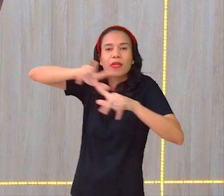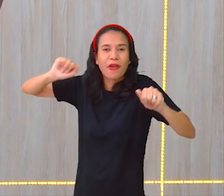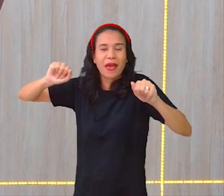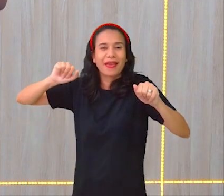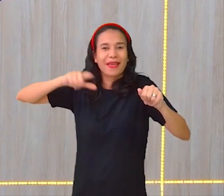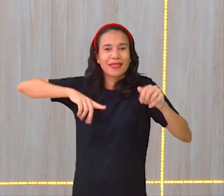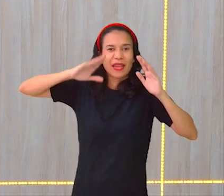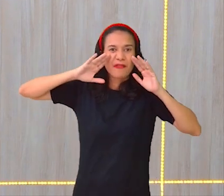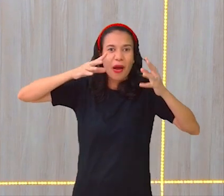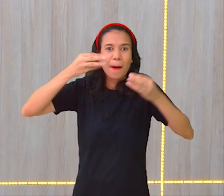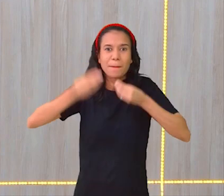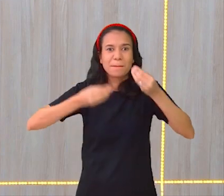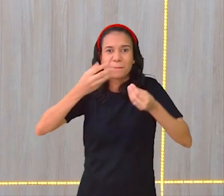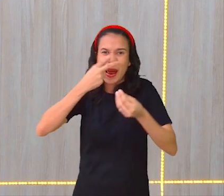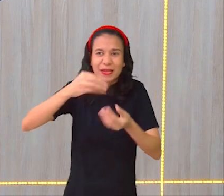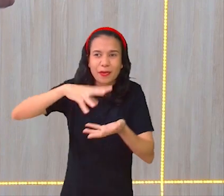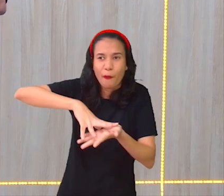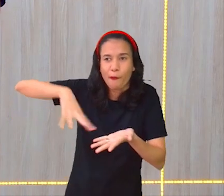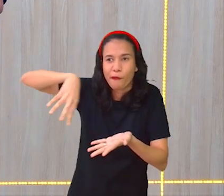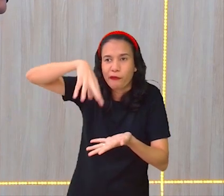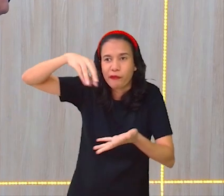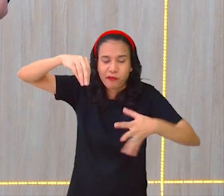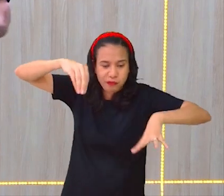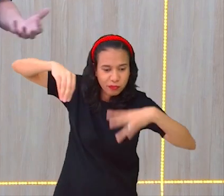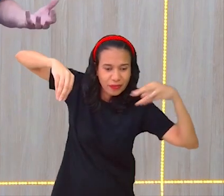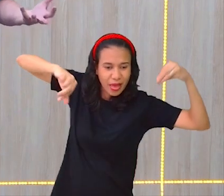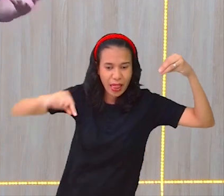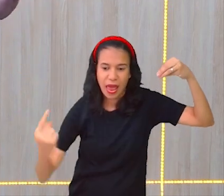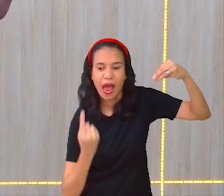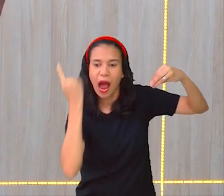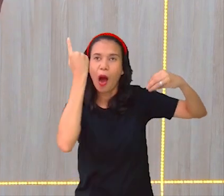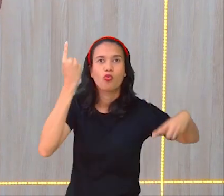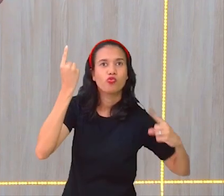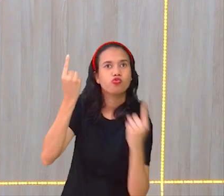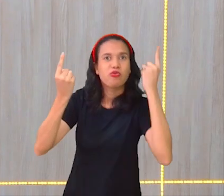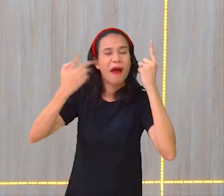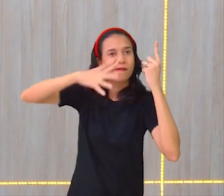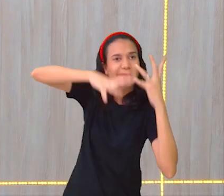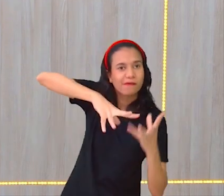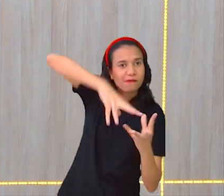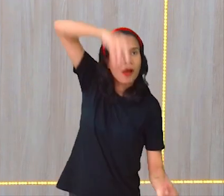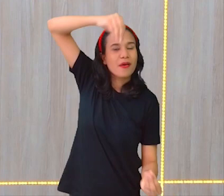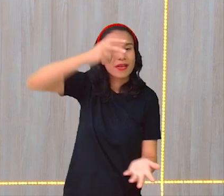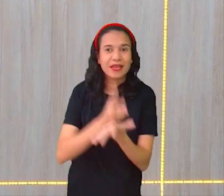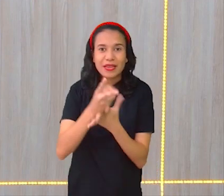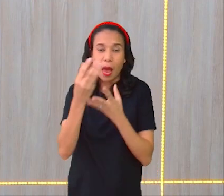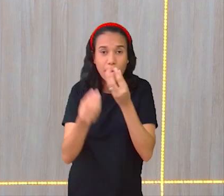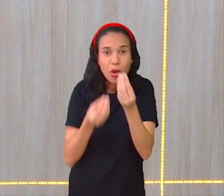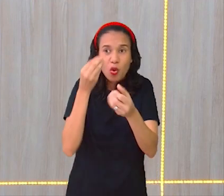dele já são meio fantasmagóricas, elas são muito esguias, muito alongadas, e sempre com uma